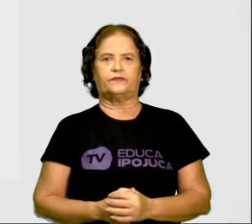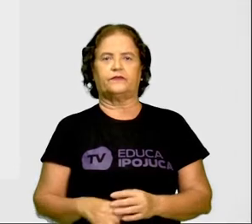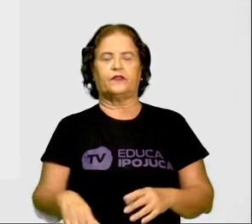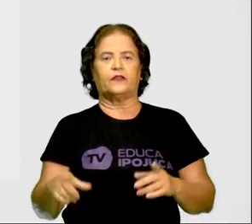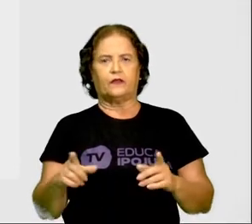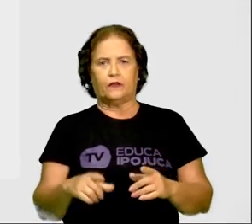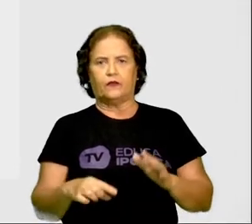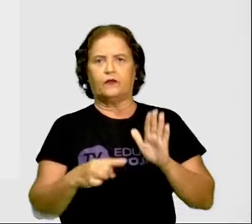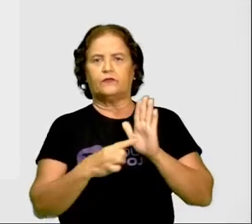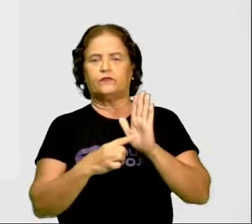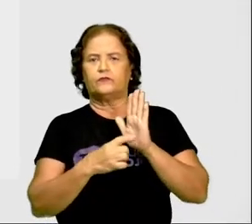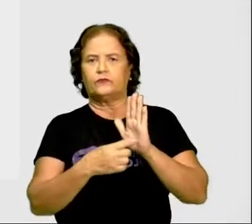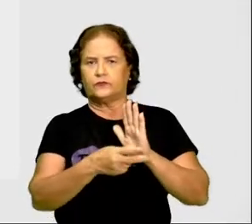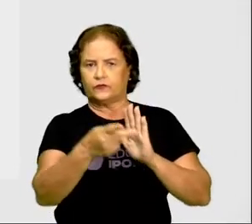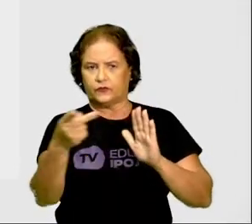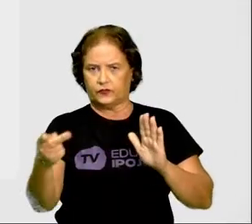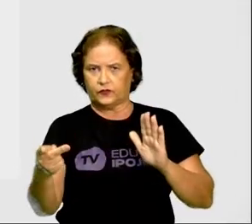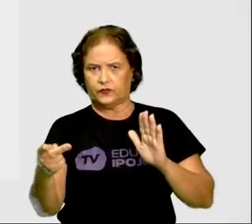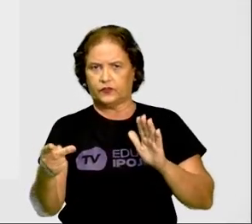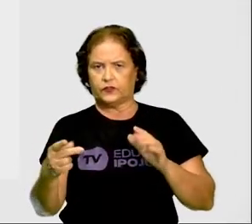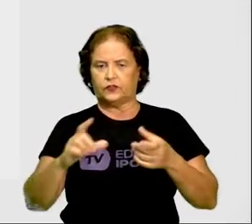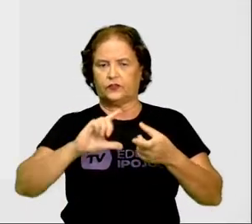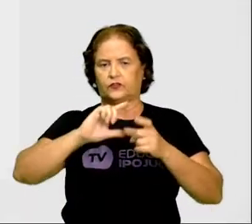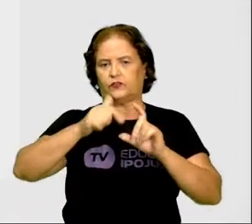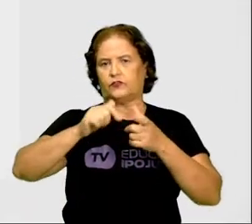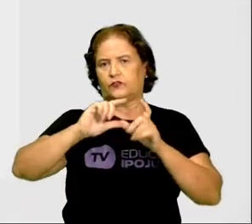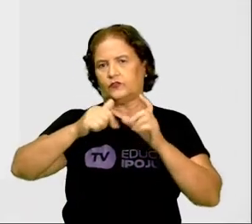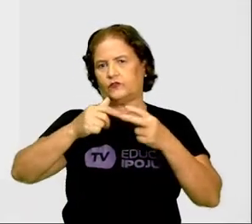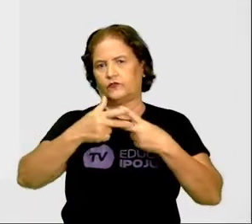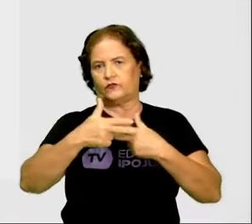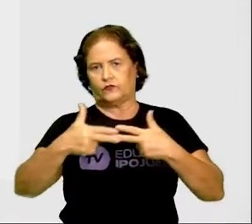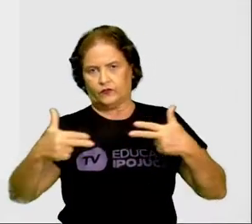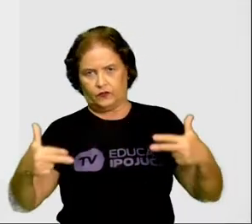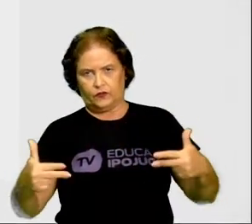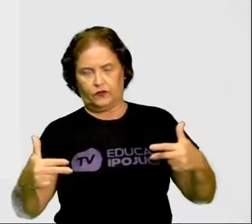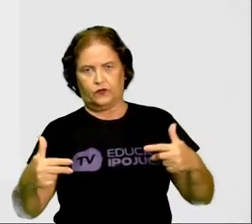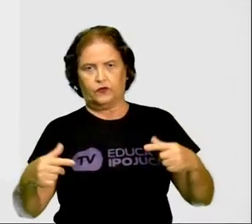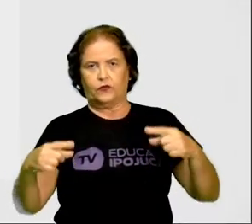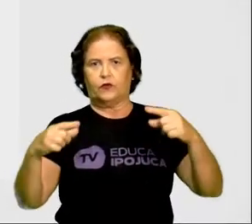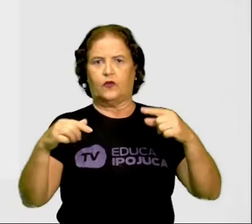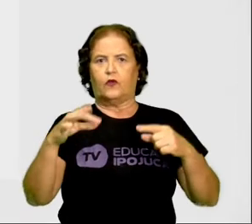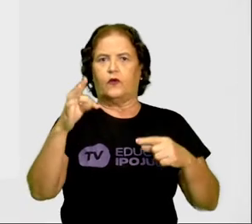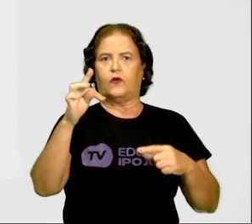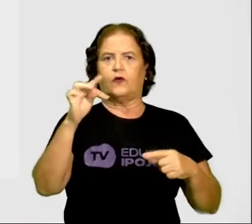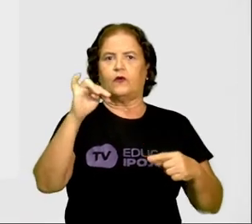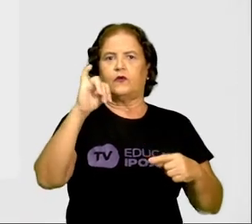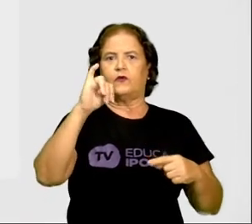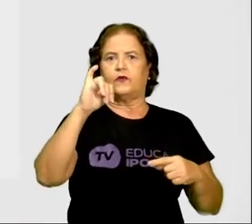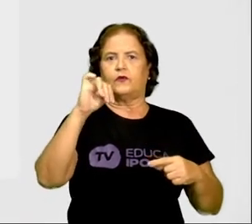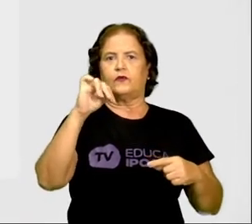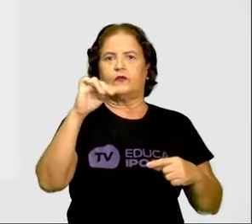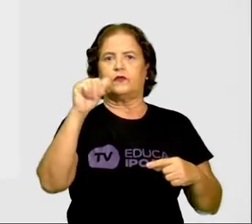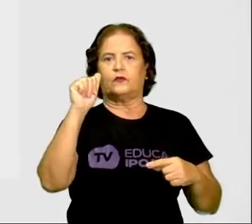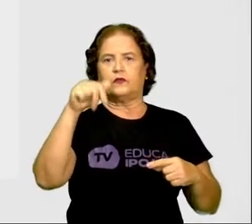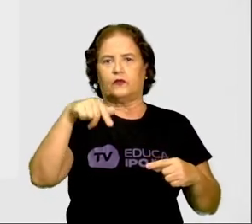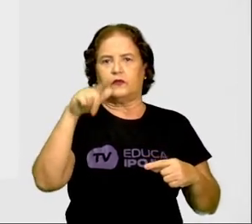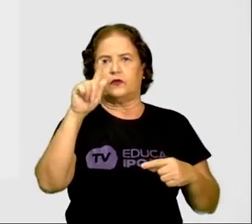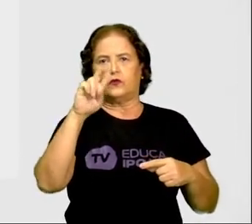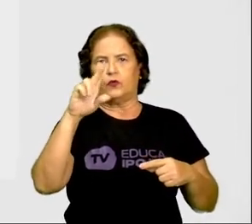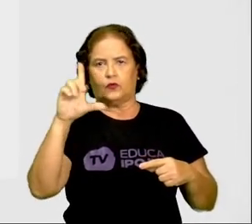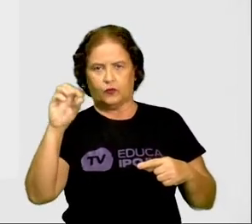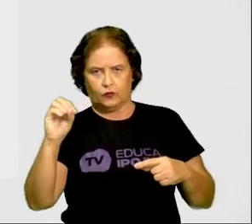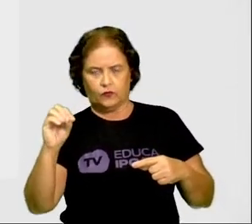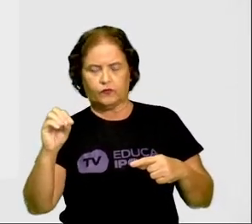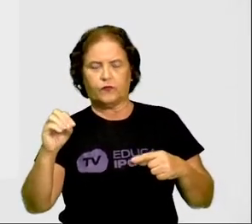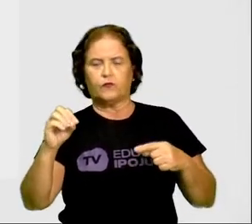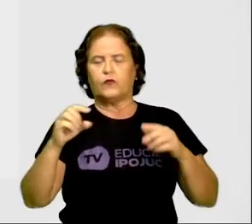E aí eu trago para vocês a figura geométrica do triângulo de uma forma maior, né, mais clara e detalhando toda essa